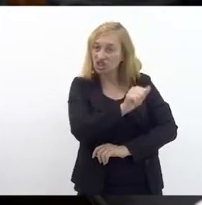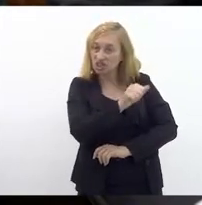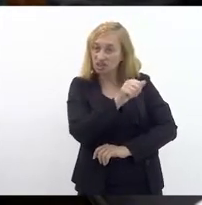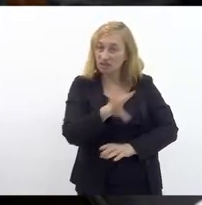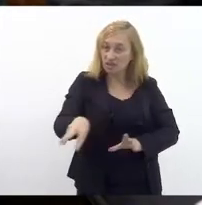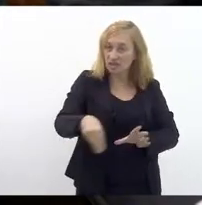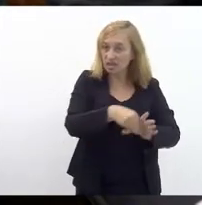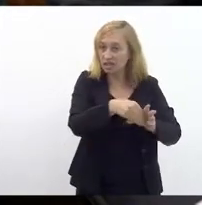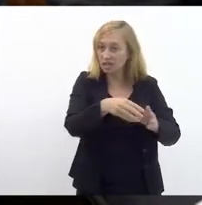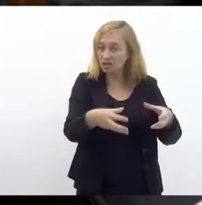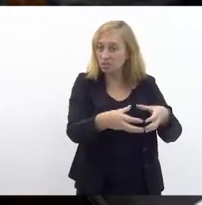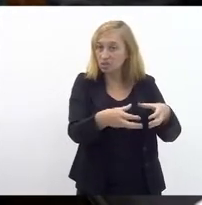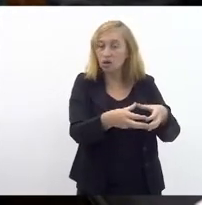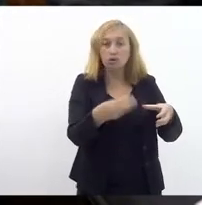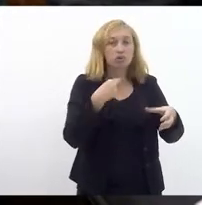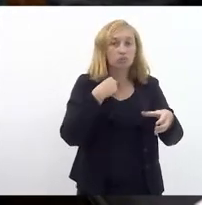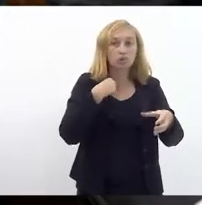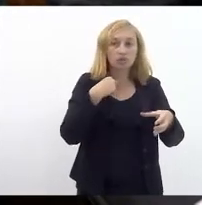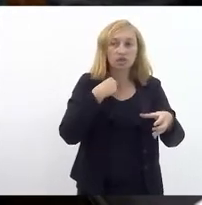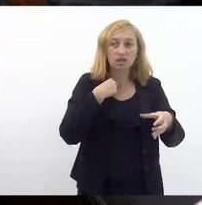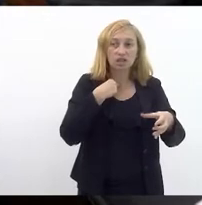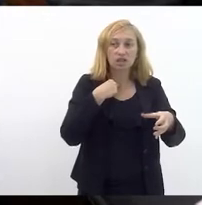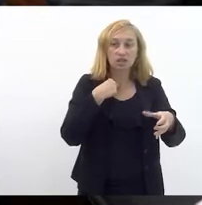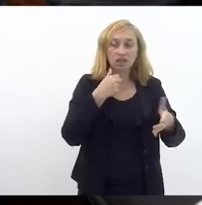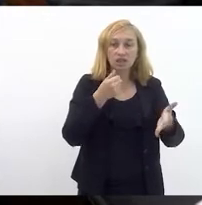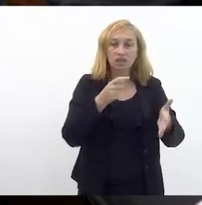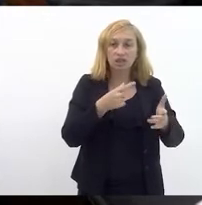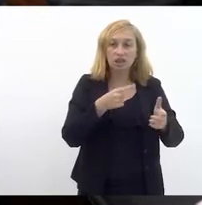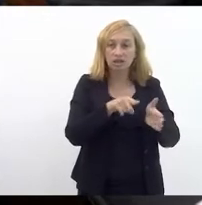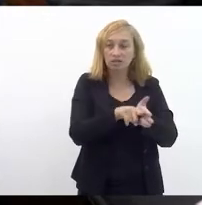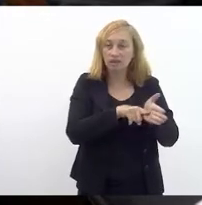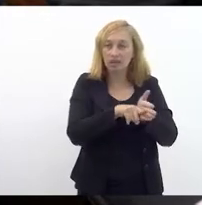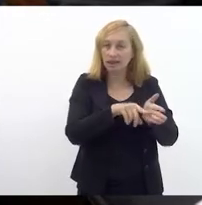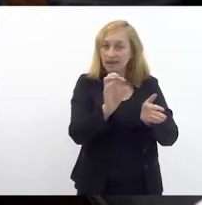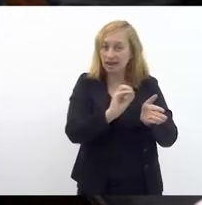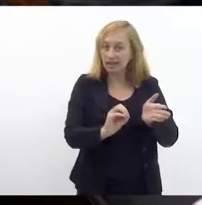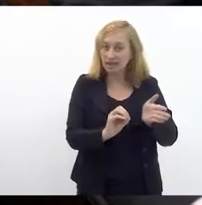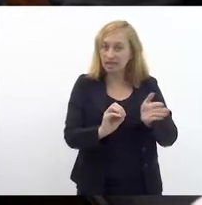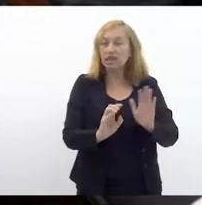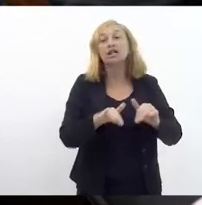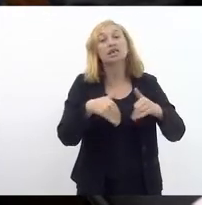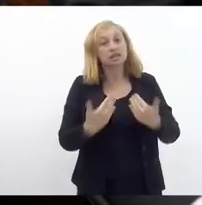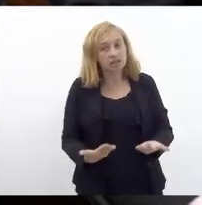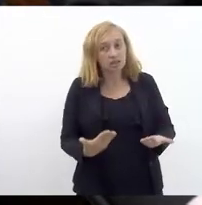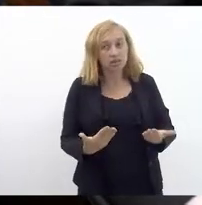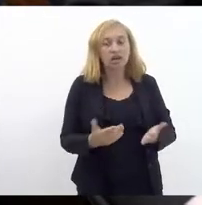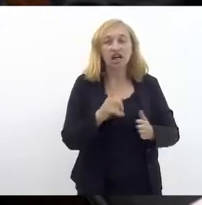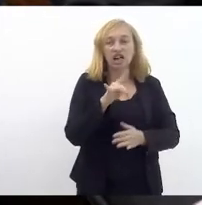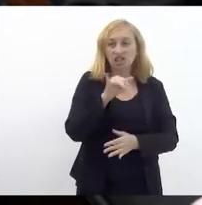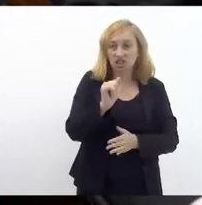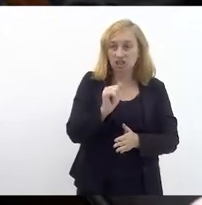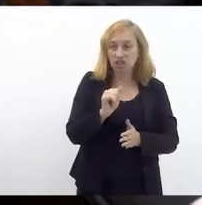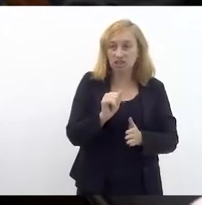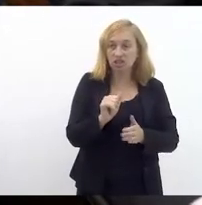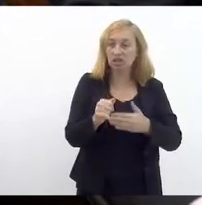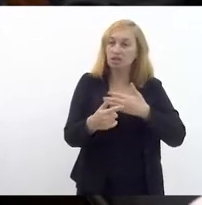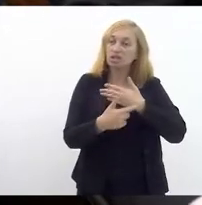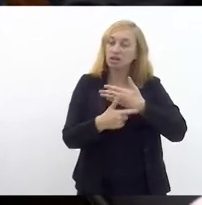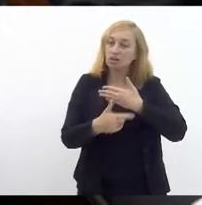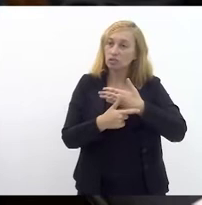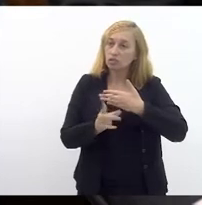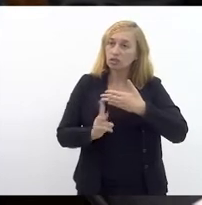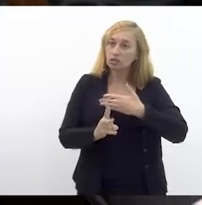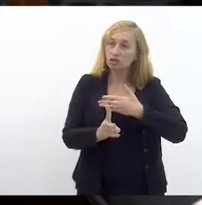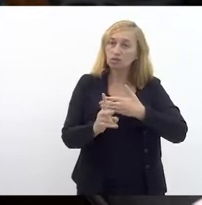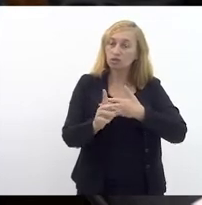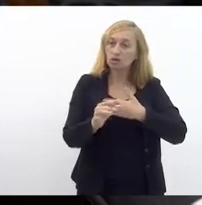comissão, ela hoje não poderia mediar a divergência. Então, a agência manteve no seu papel